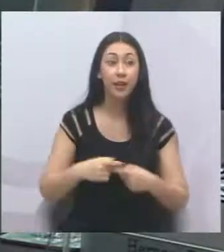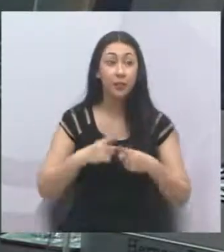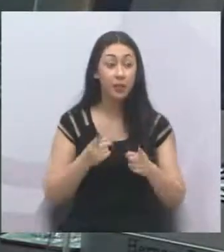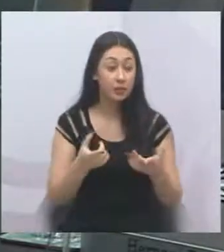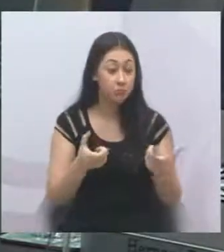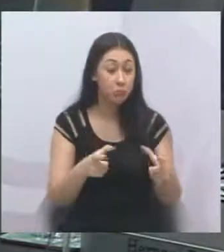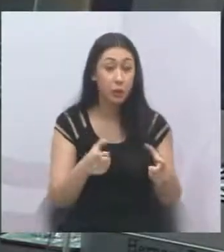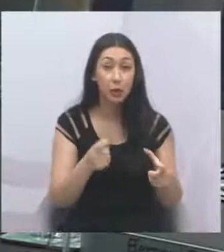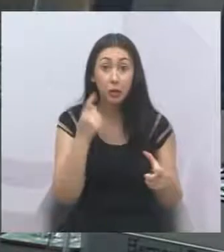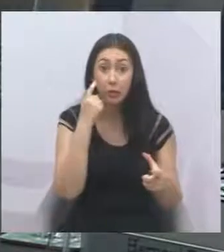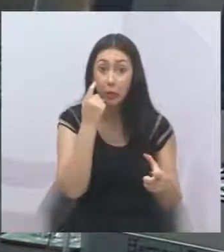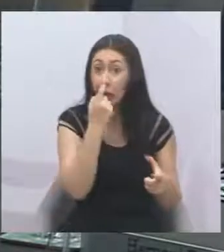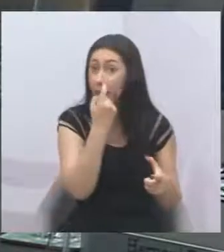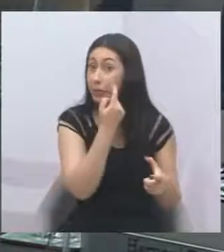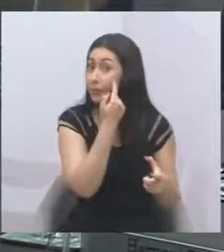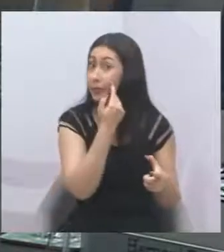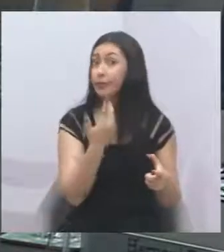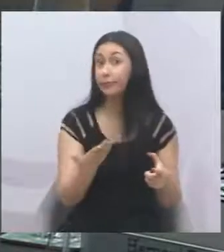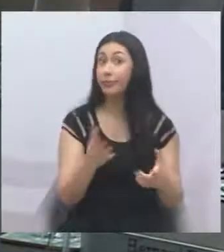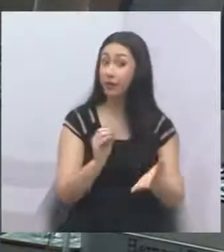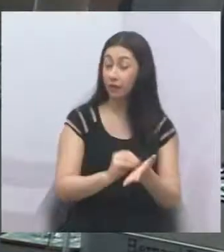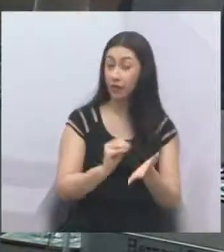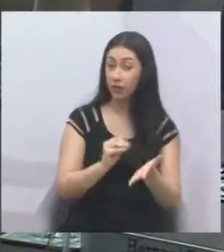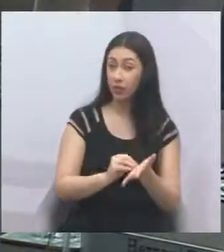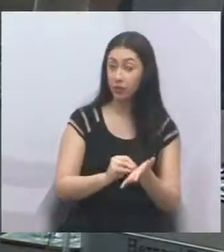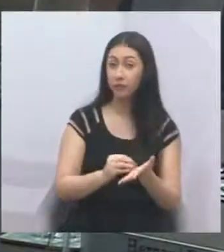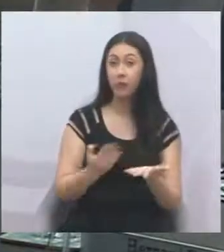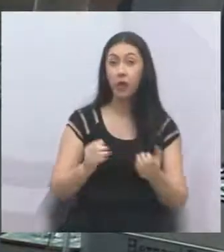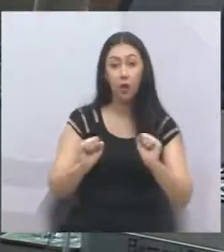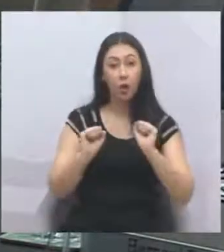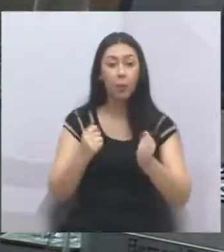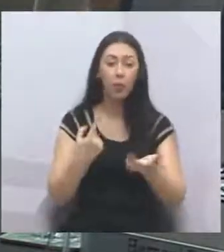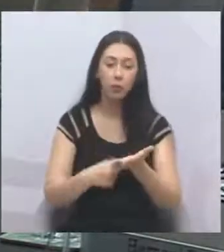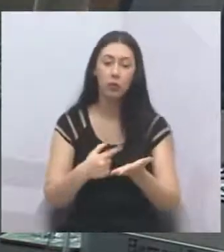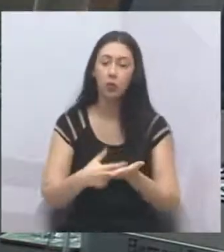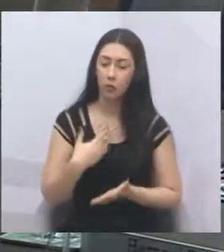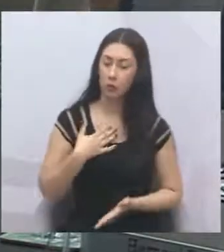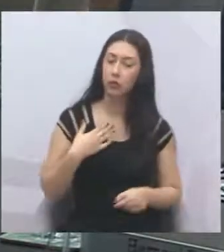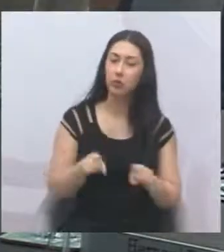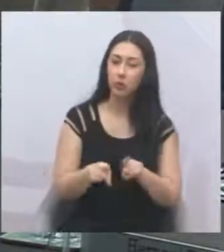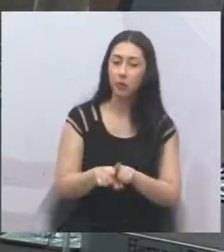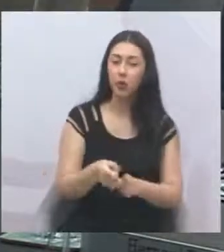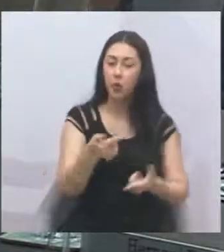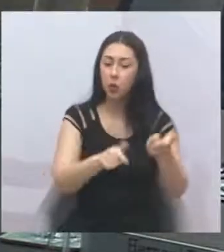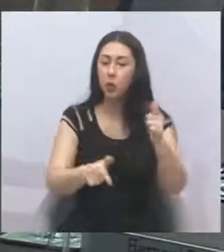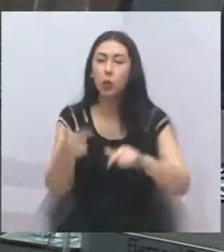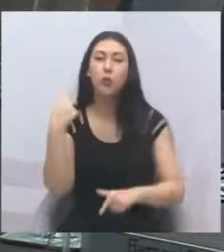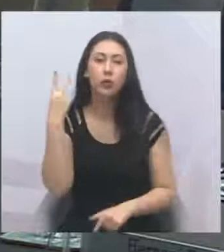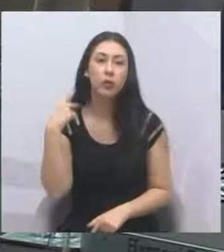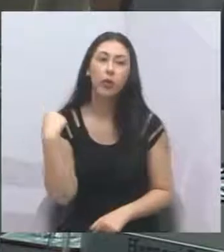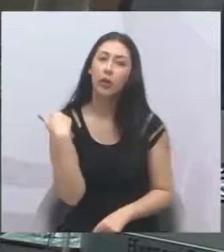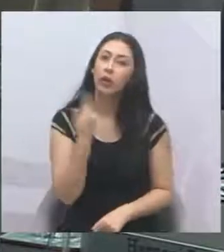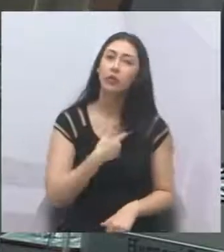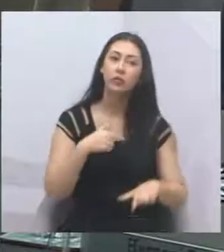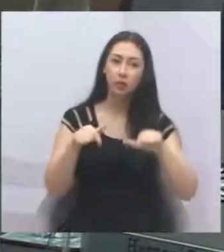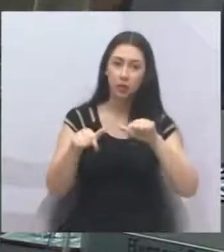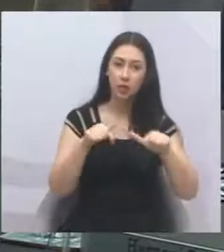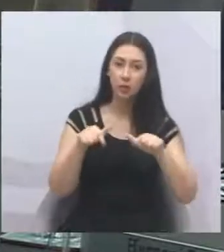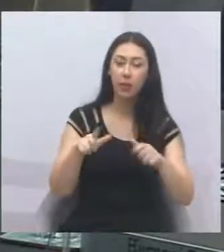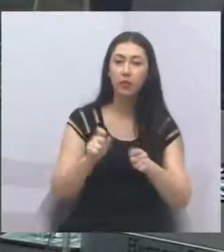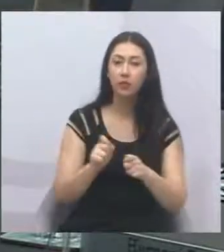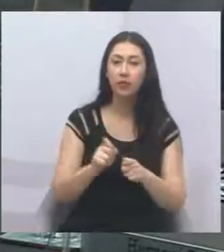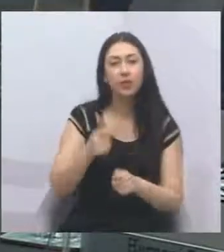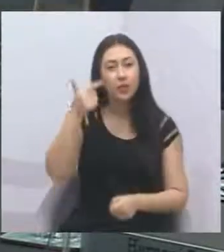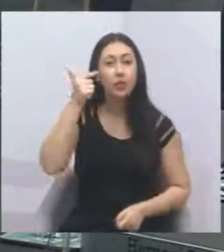Meia Lua aqui. Então, o senhor pode contar comigo e acredito com os demais vereadores para que a gente faça o nosso trabalho e